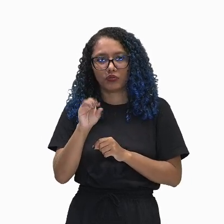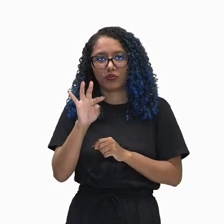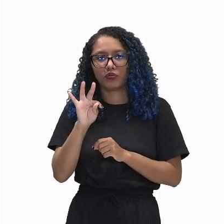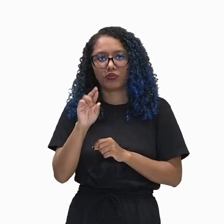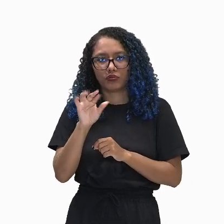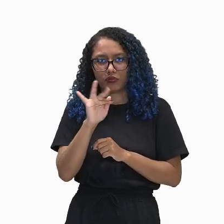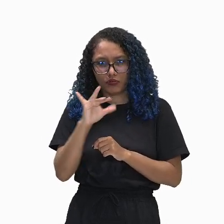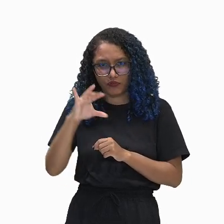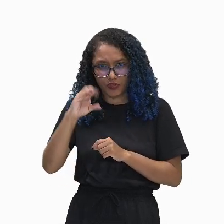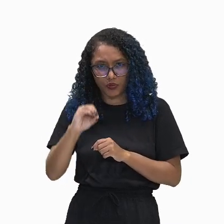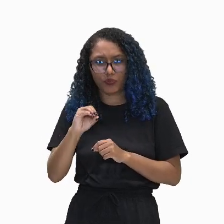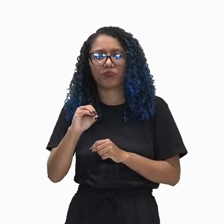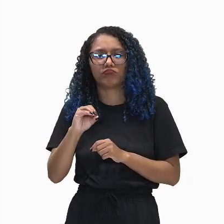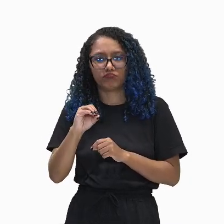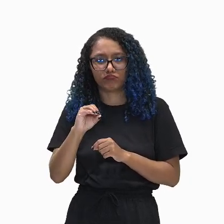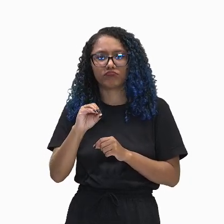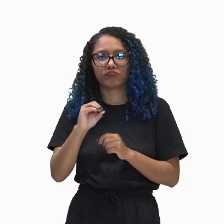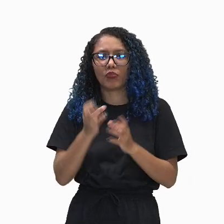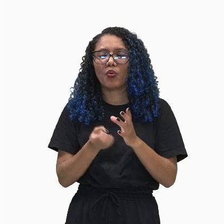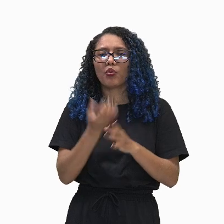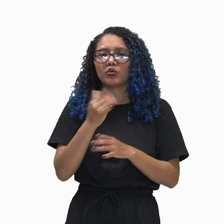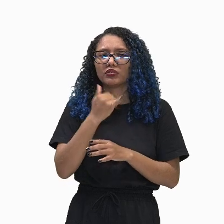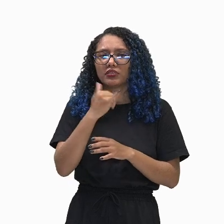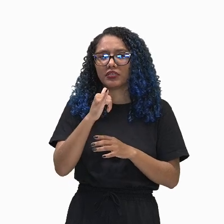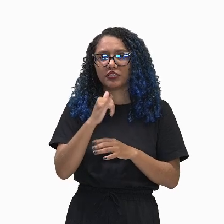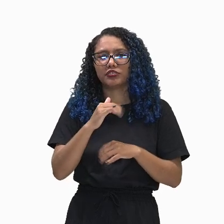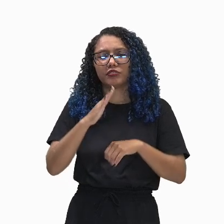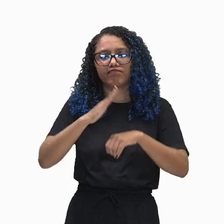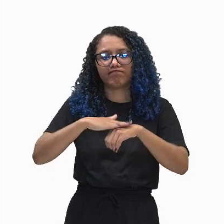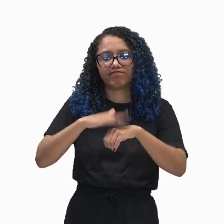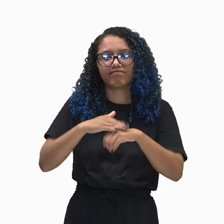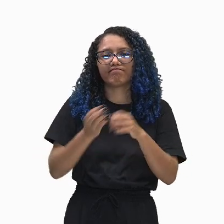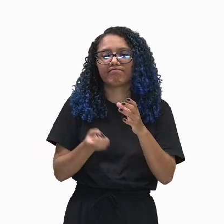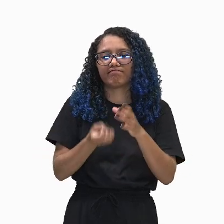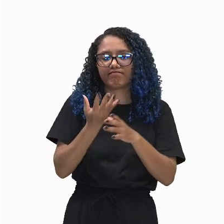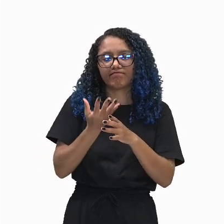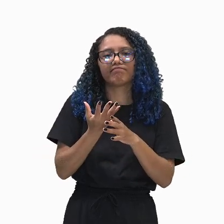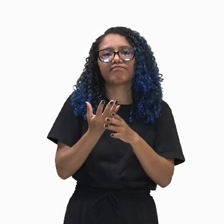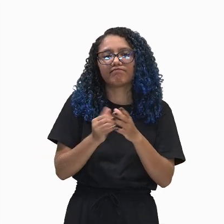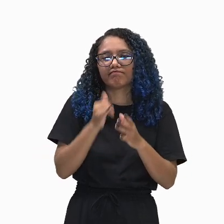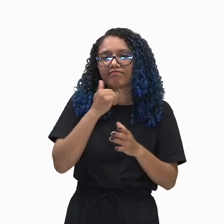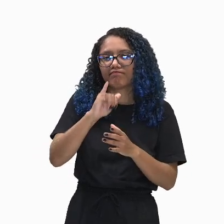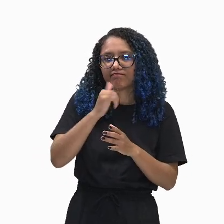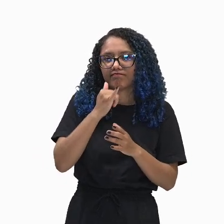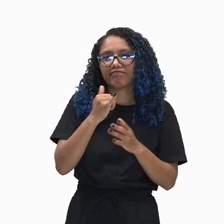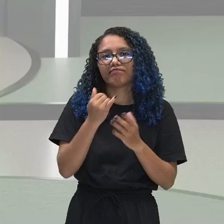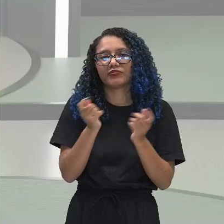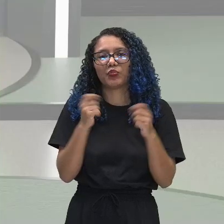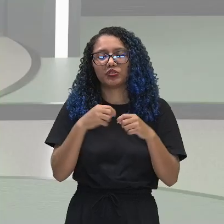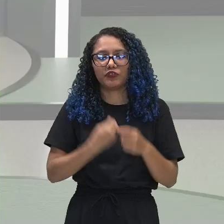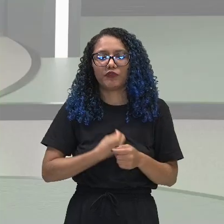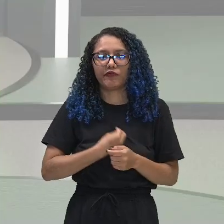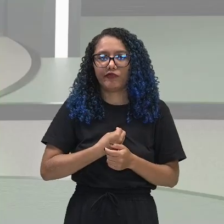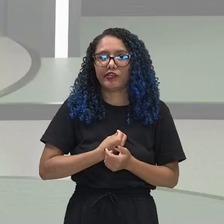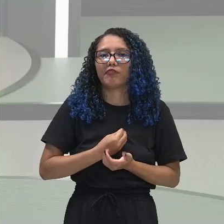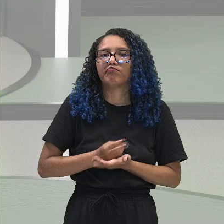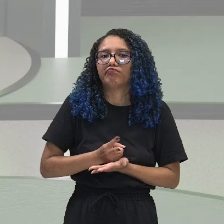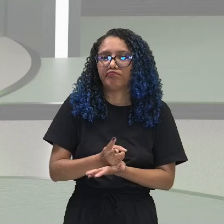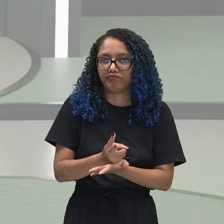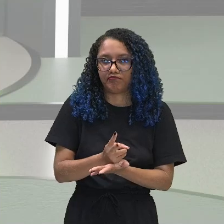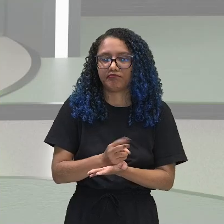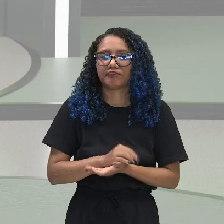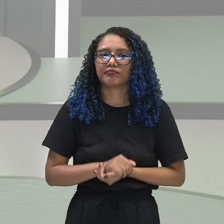fotossintetizantes produzem energia essencial para a sua sobrevivência, tá? Lembrando aí que